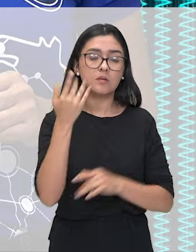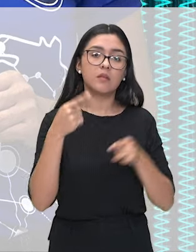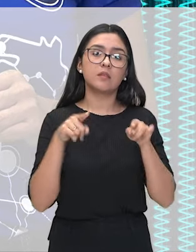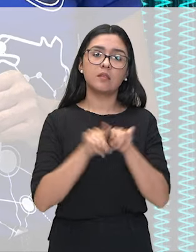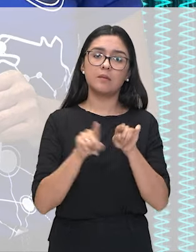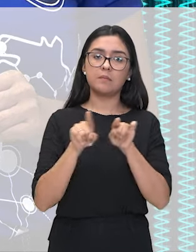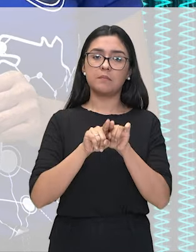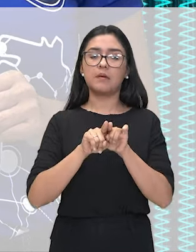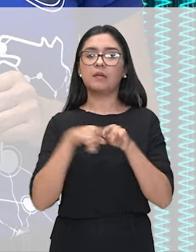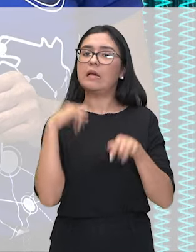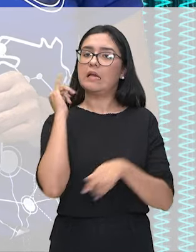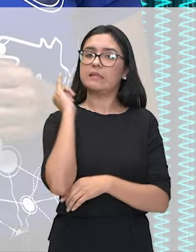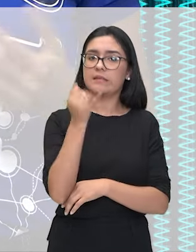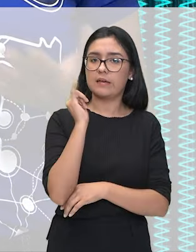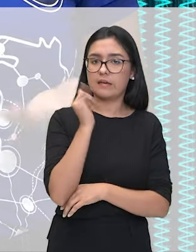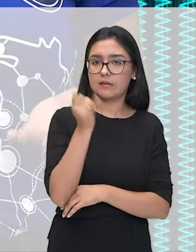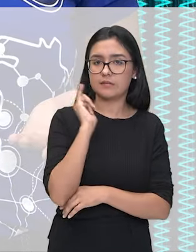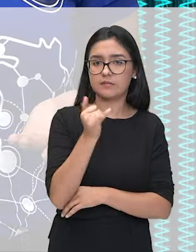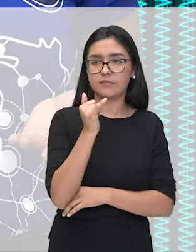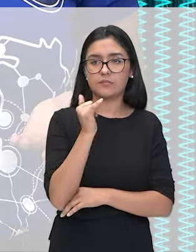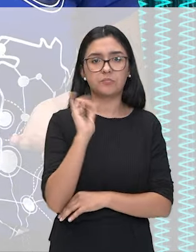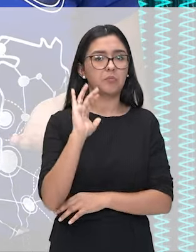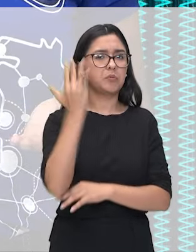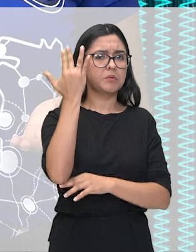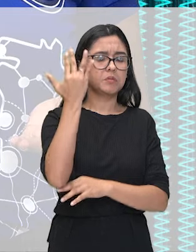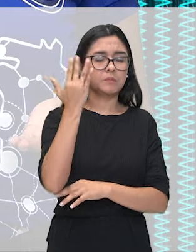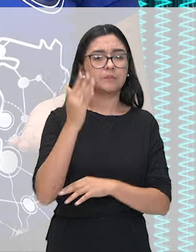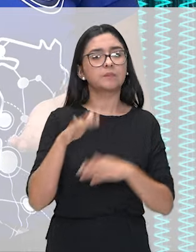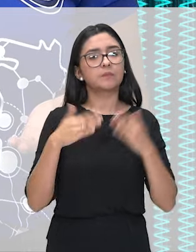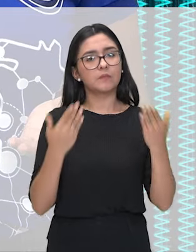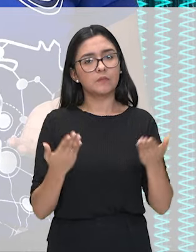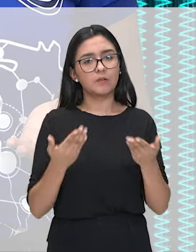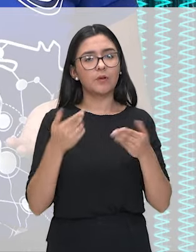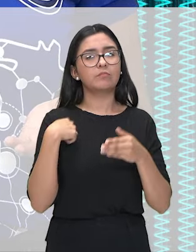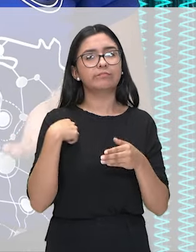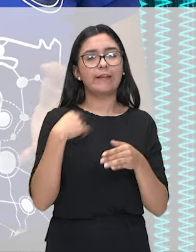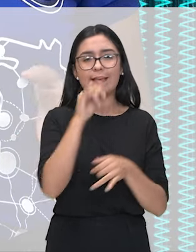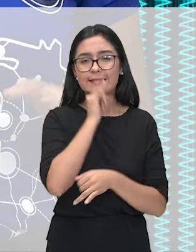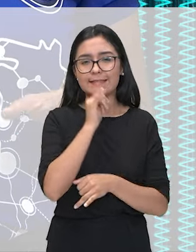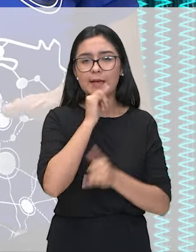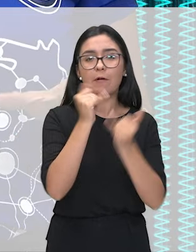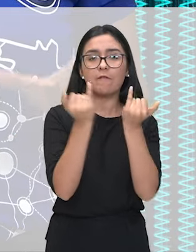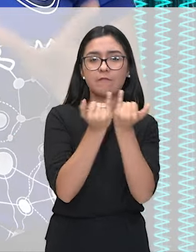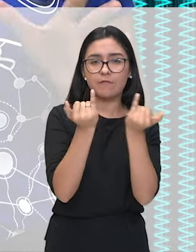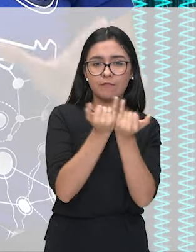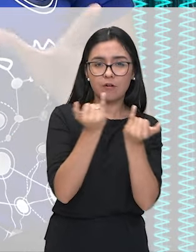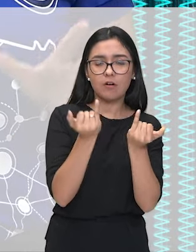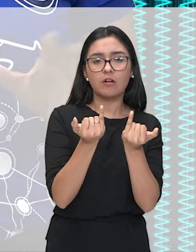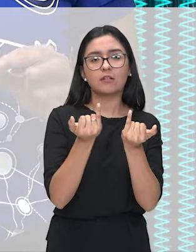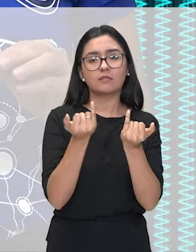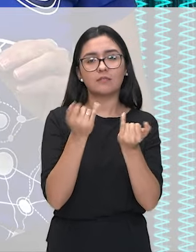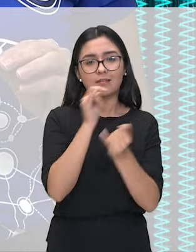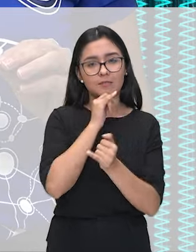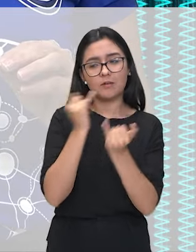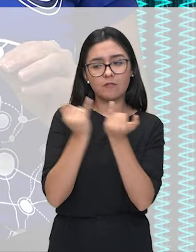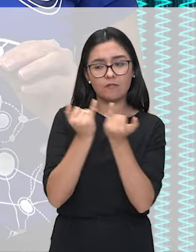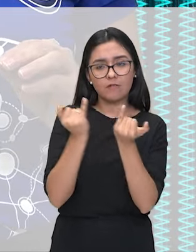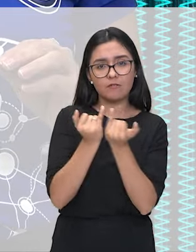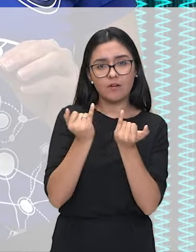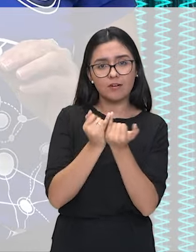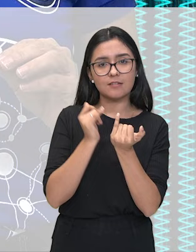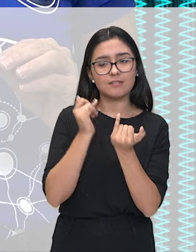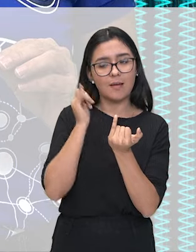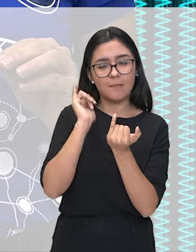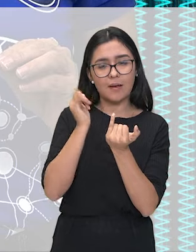sequência de eventos Eu falei para vocês né sobre a questão da fofoquinha né então quando a gente faz uma fofoca a gente conta